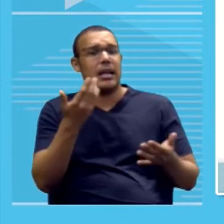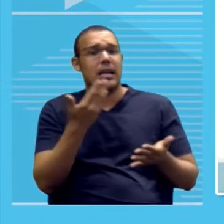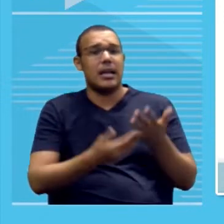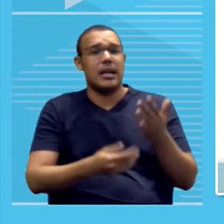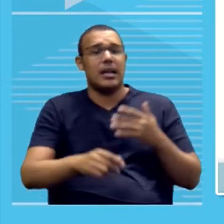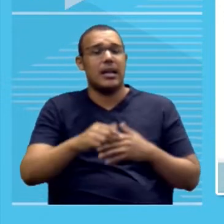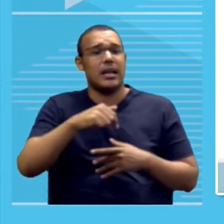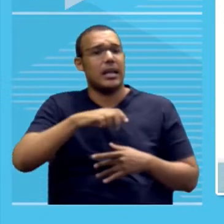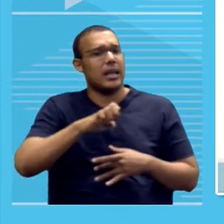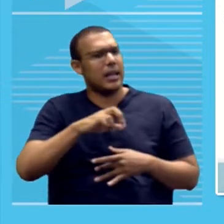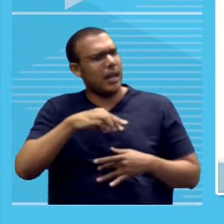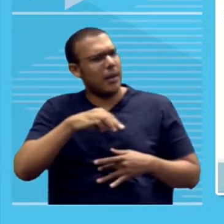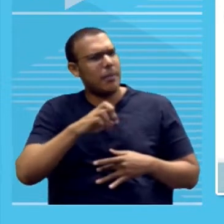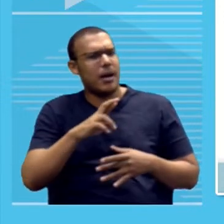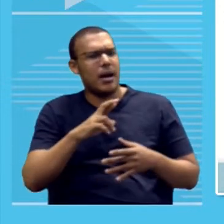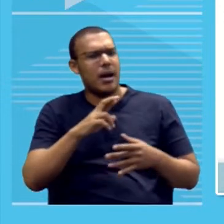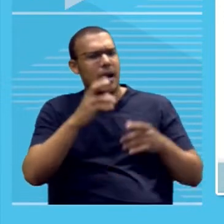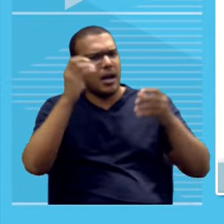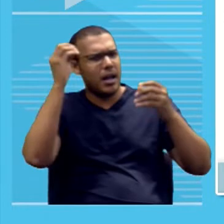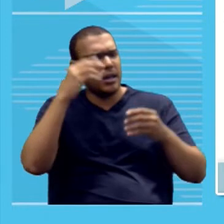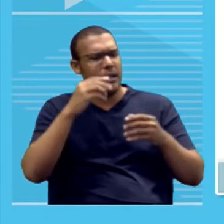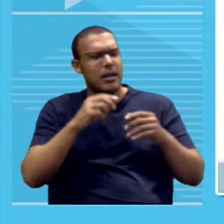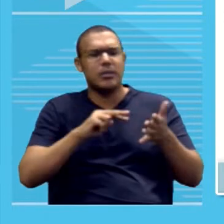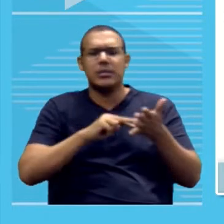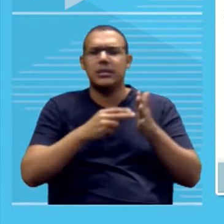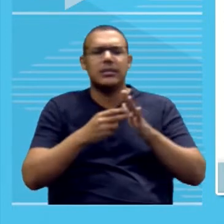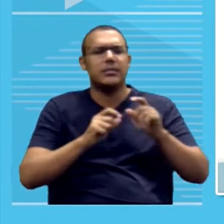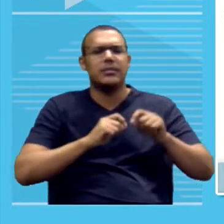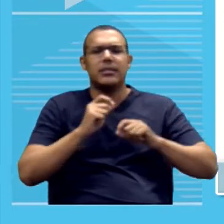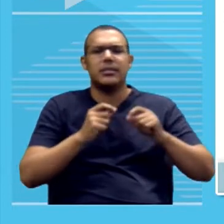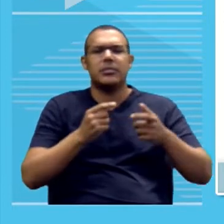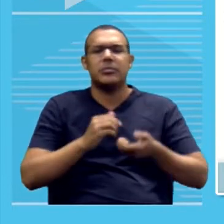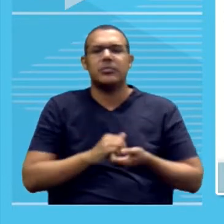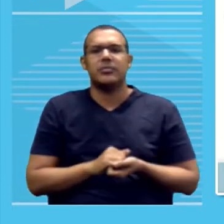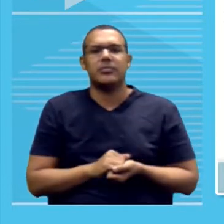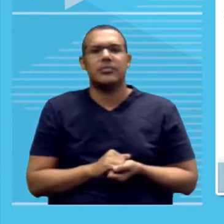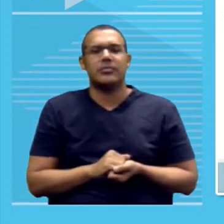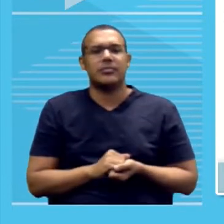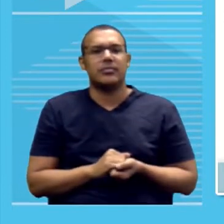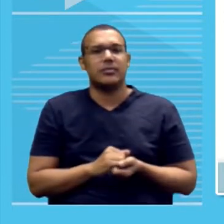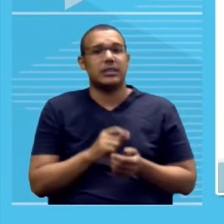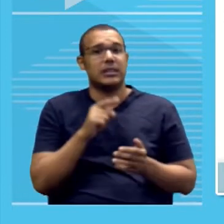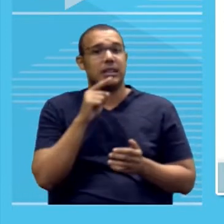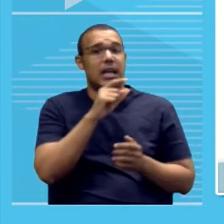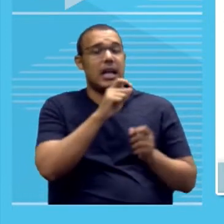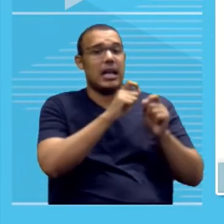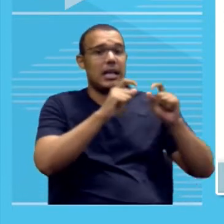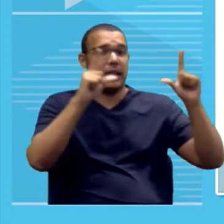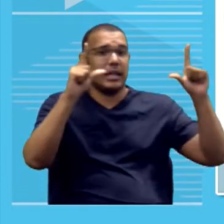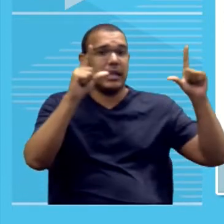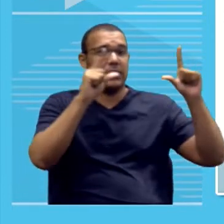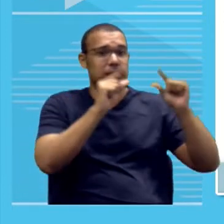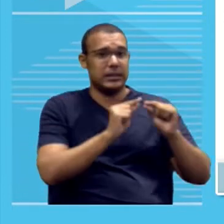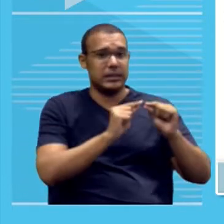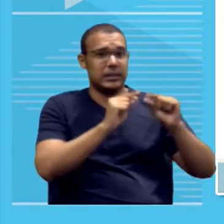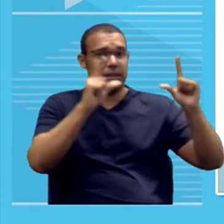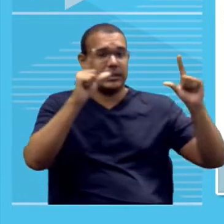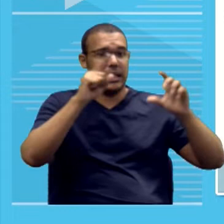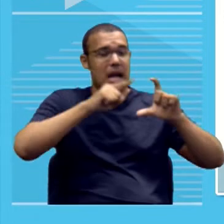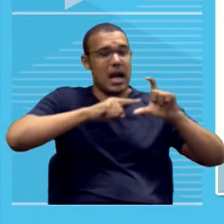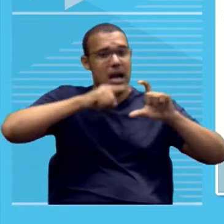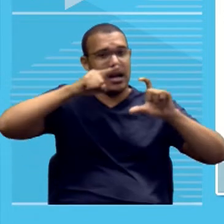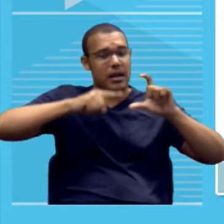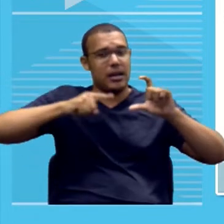queimar a lâmpada." O que significa queimar uma lâmpada? Ó, você está acendendo e apagando a corrente elétrica que passa